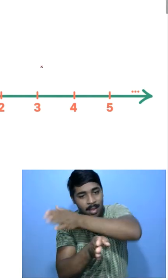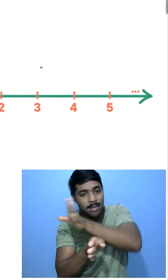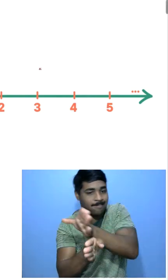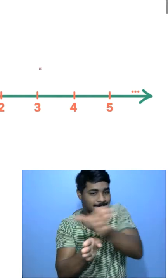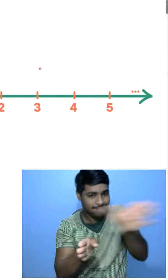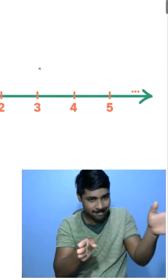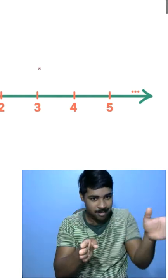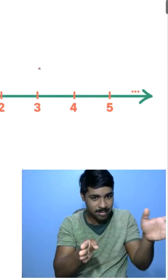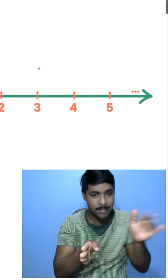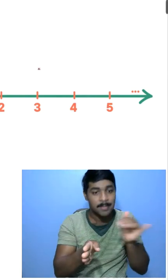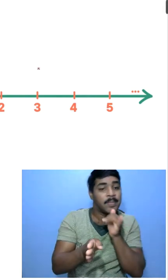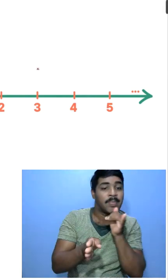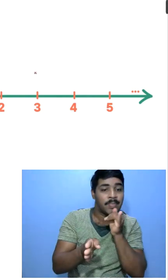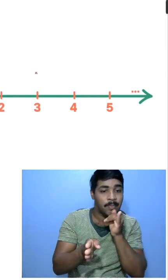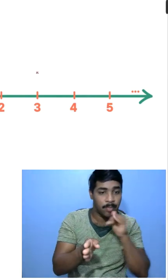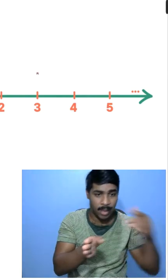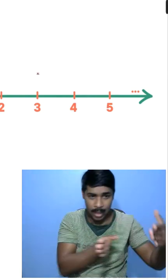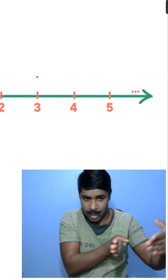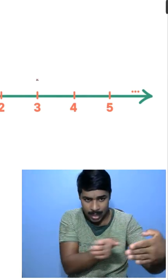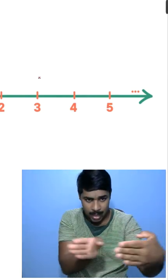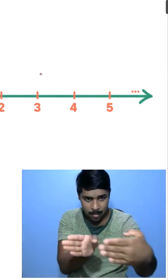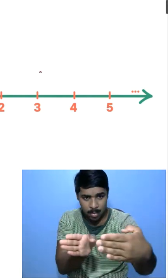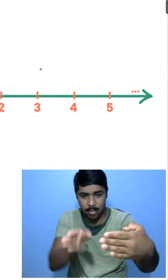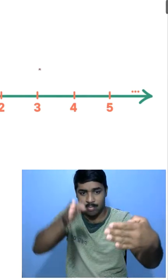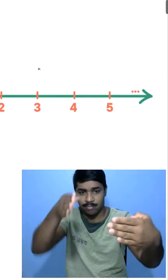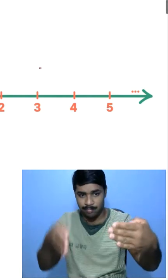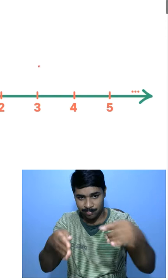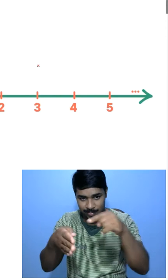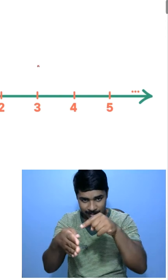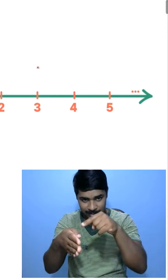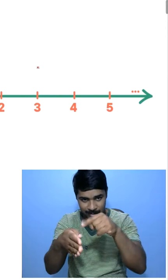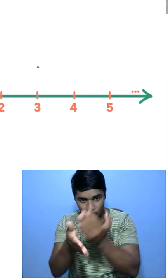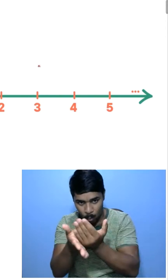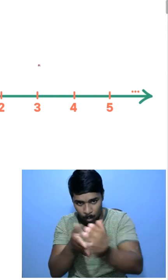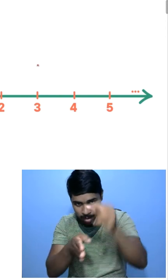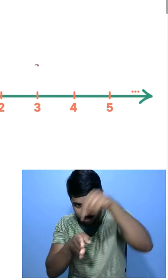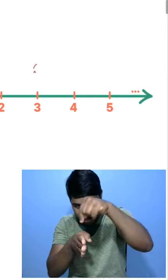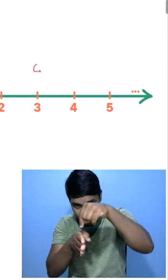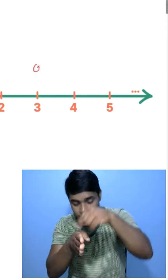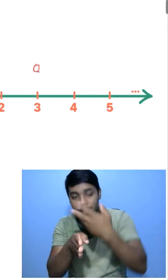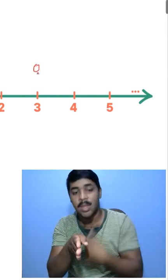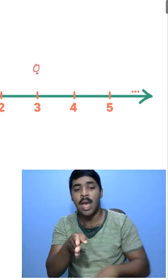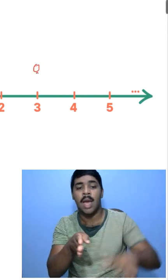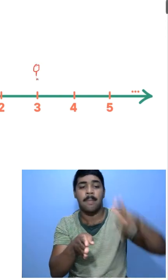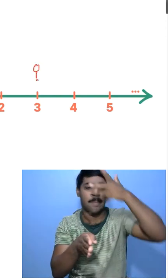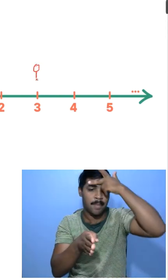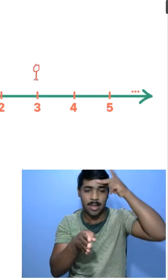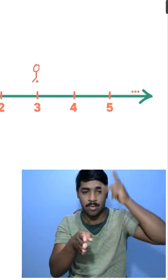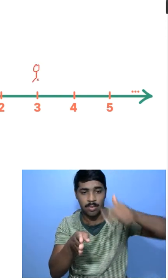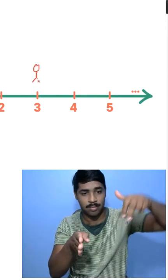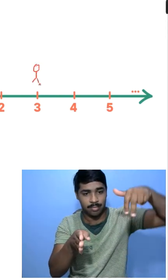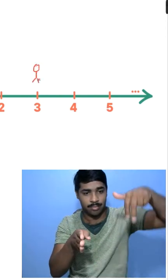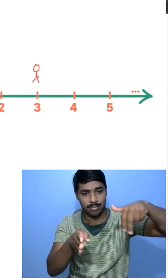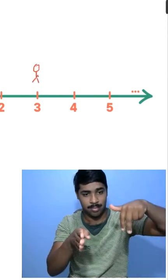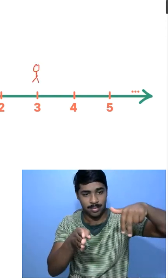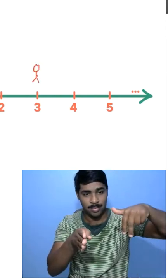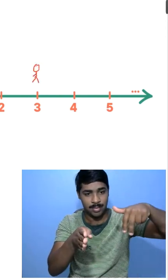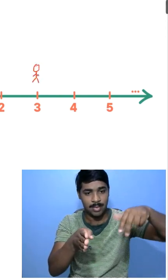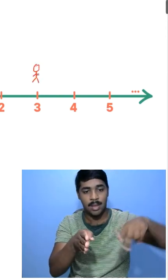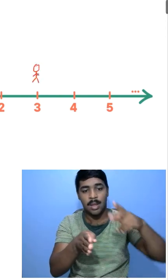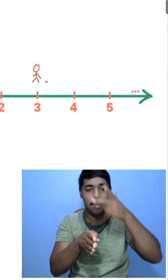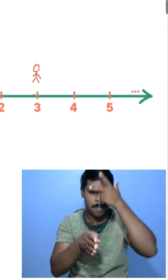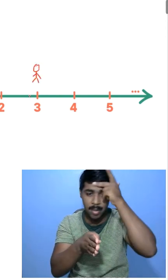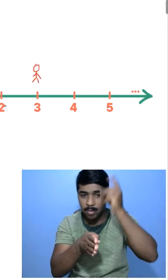uma pessoa que está em alguma posição da estrada. Por exemplo, vamos supor que ela esteja aqui na posição de